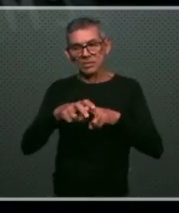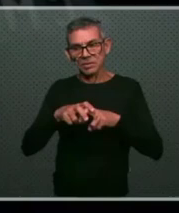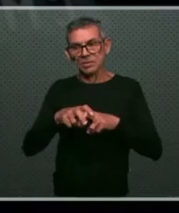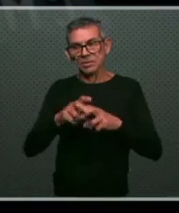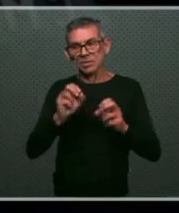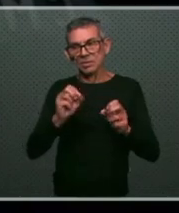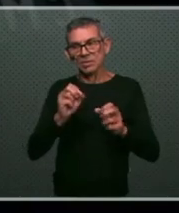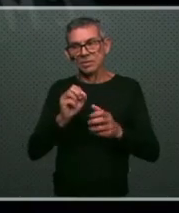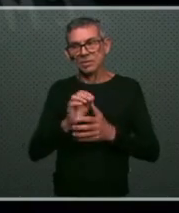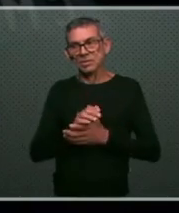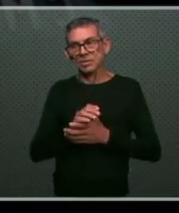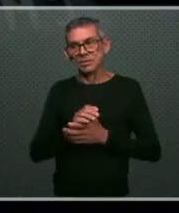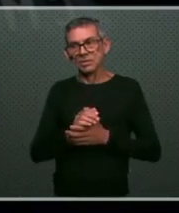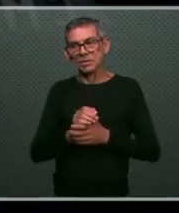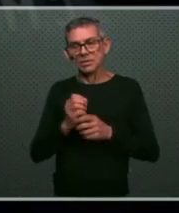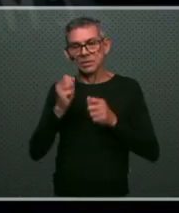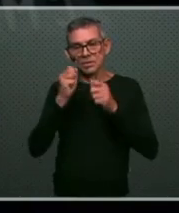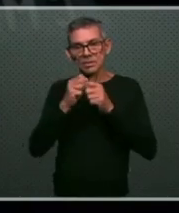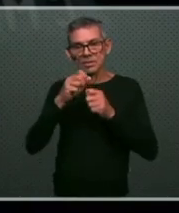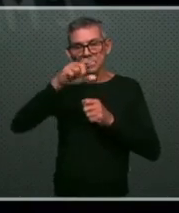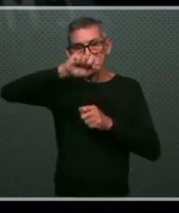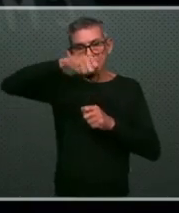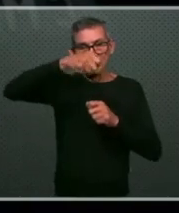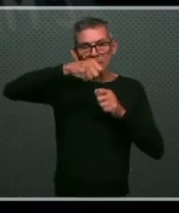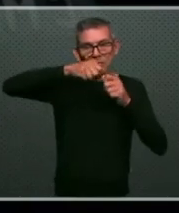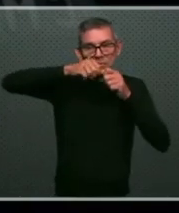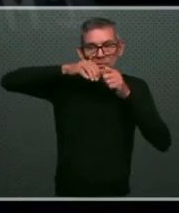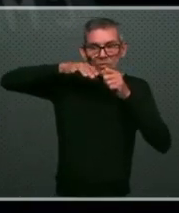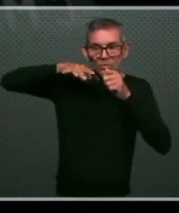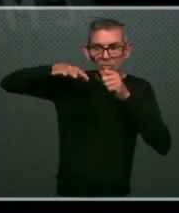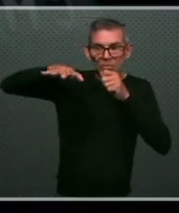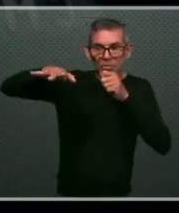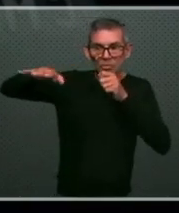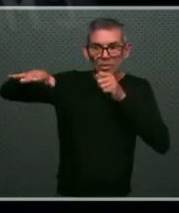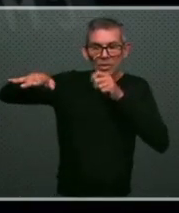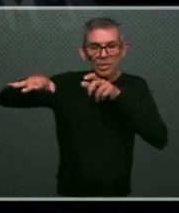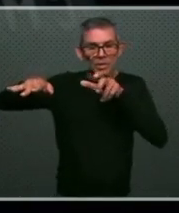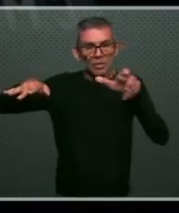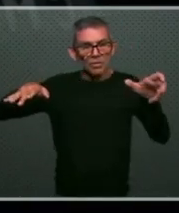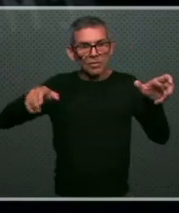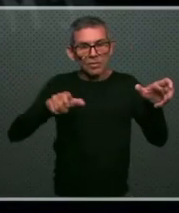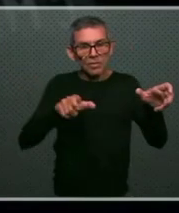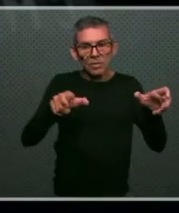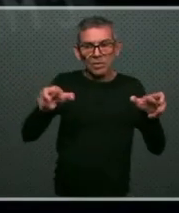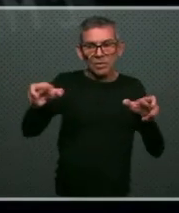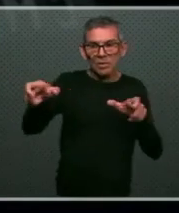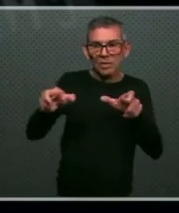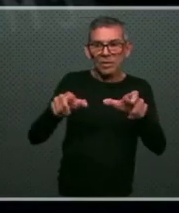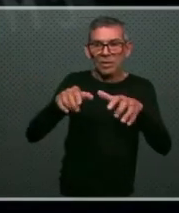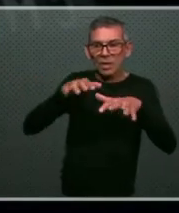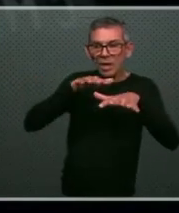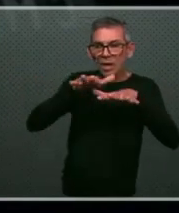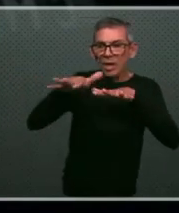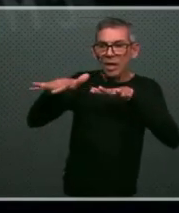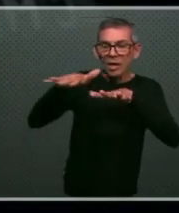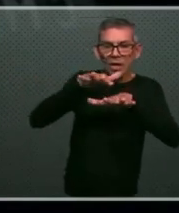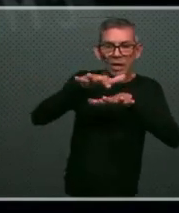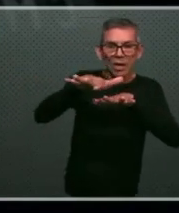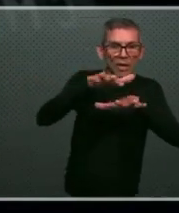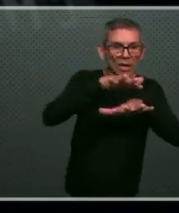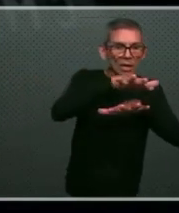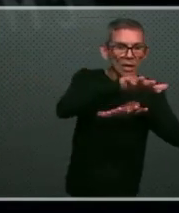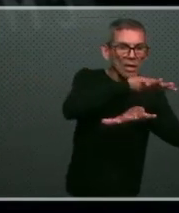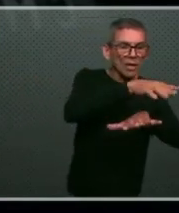Mas a distribuição da água, veja bem, vereador Altair, a distribuição da água será